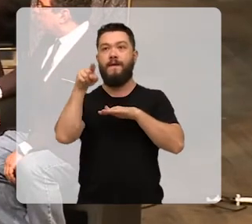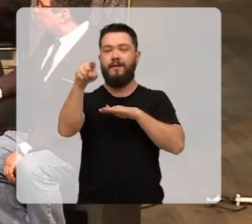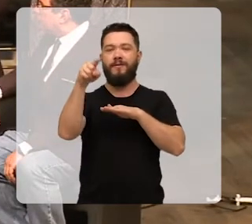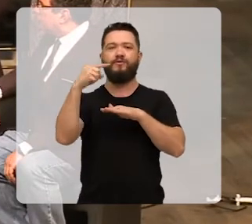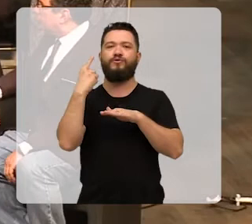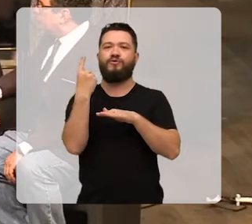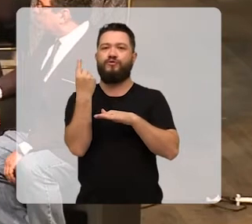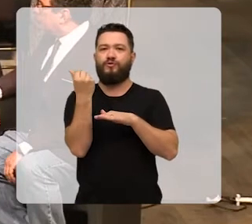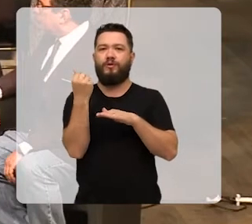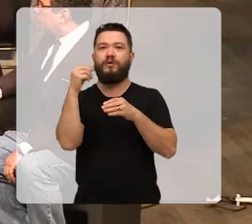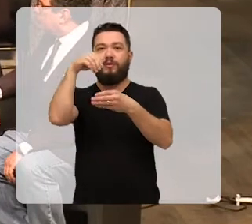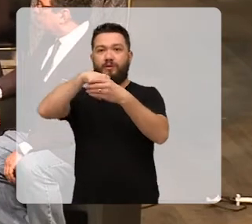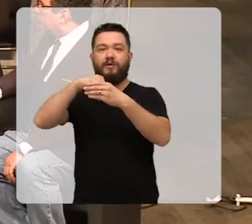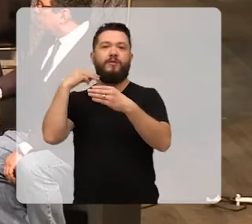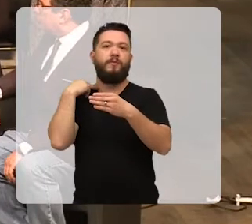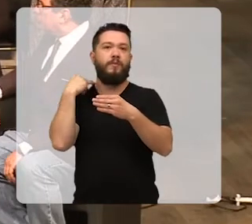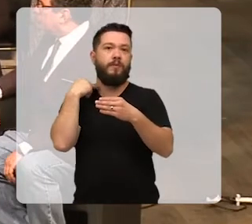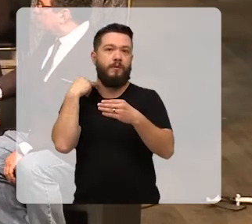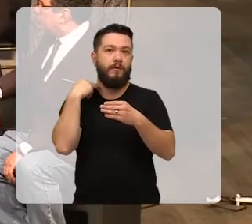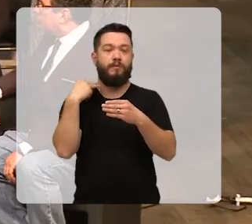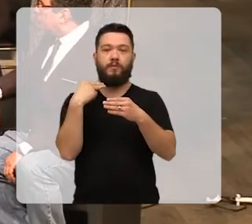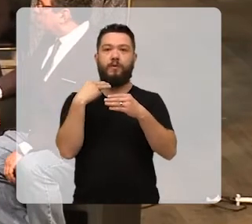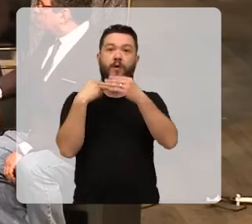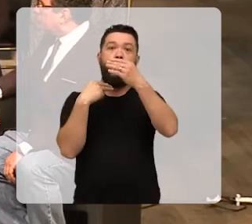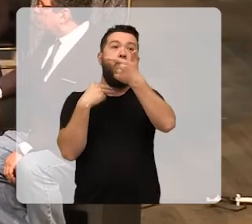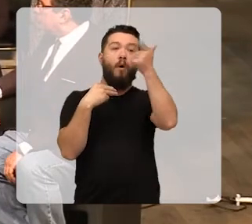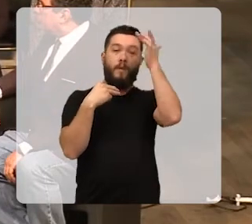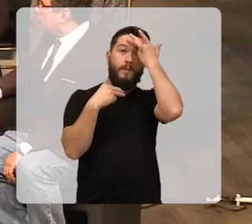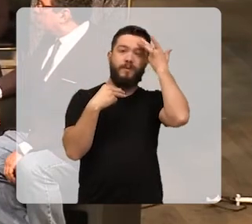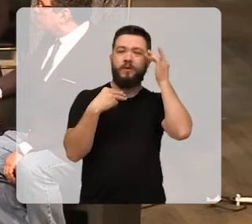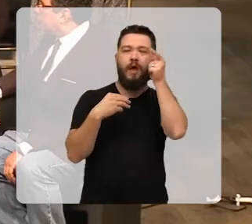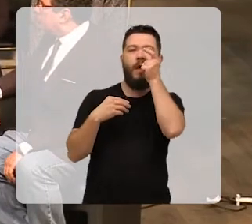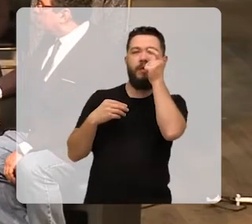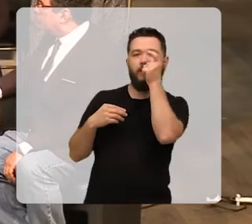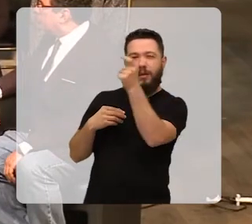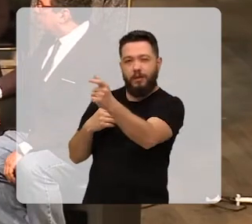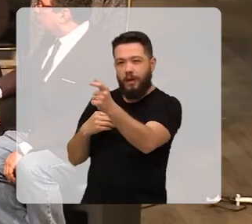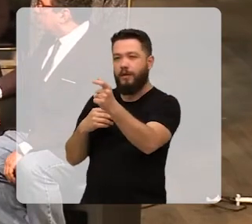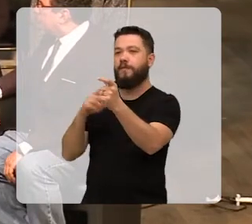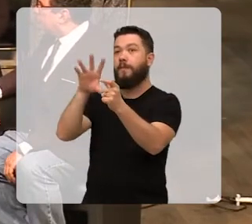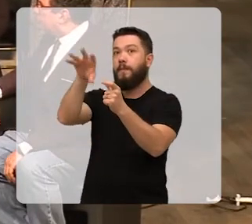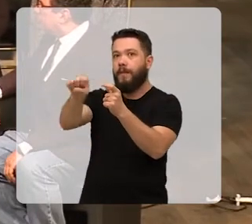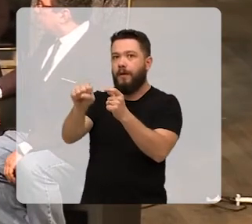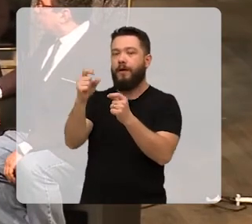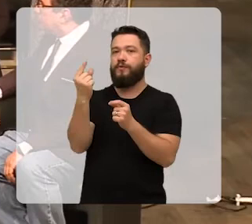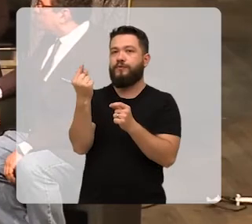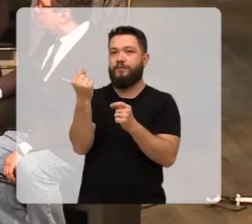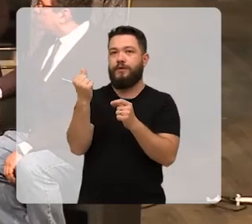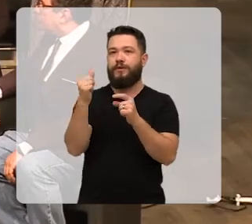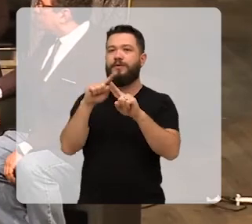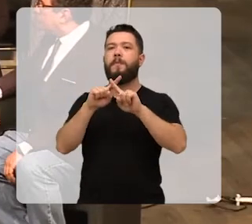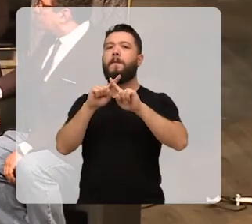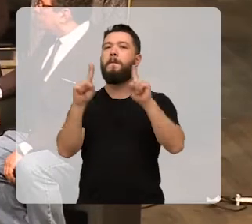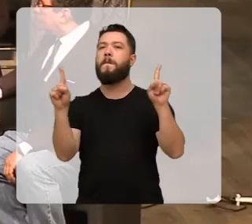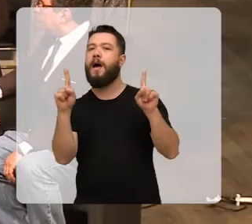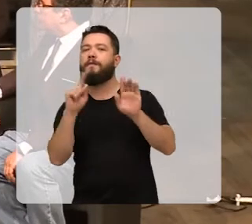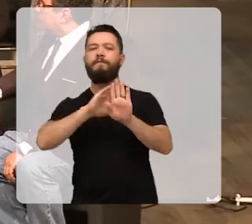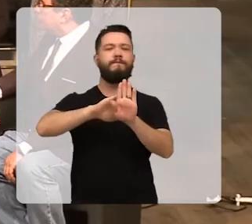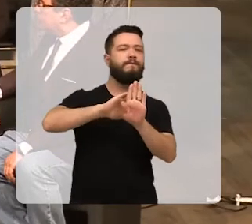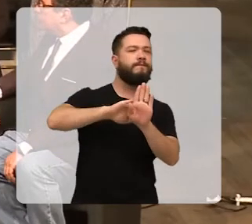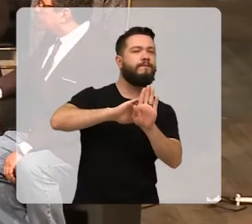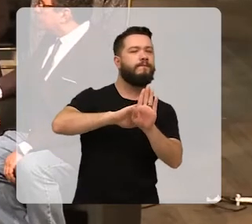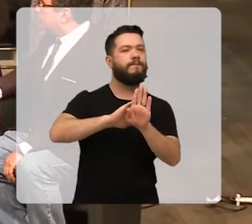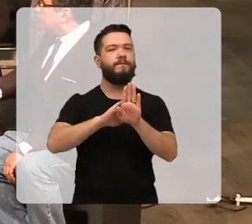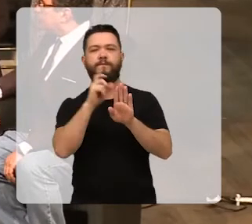nazistas tinham interesse de cuidar dos bens dos judeus, que não respondiam à verdade. Além disso,